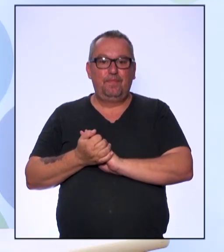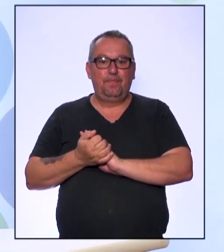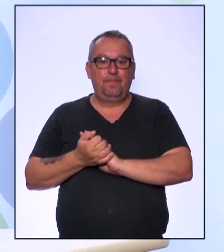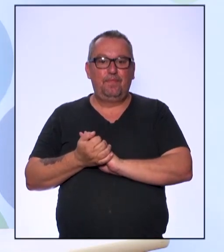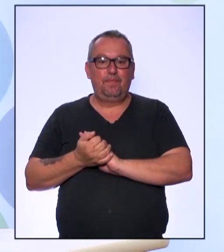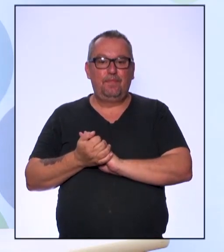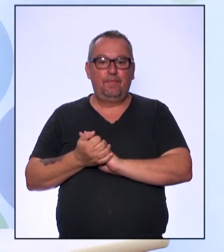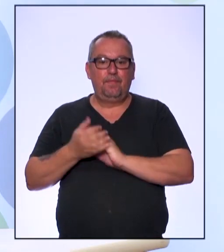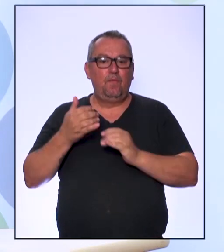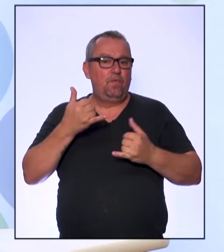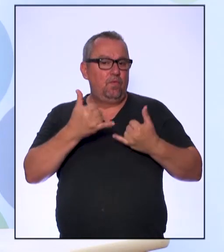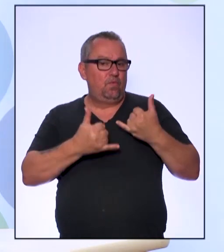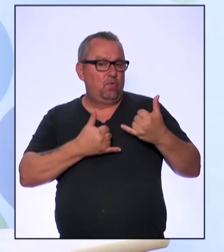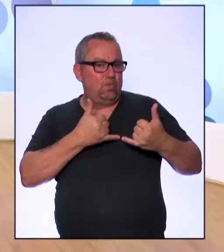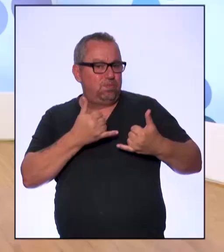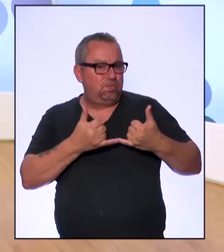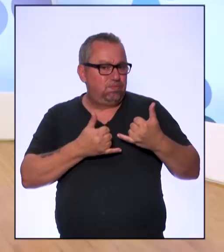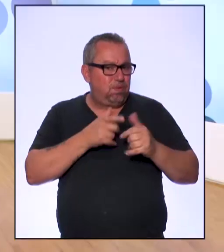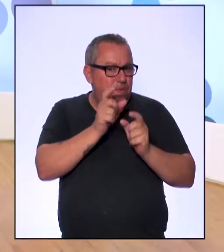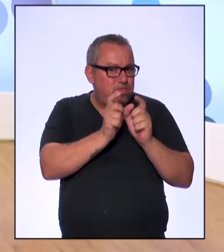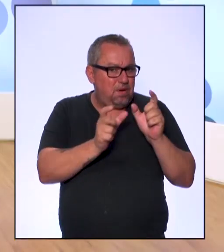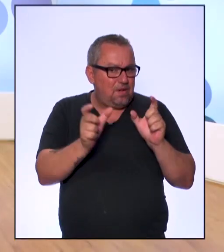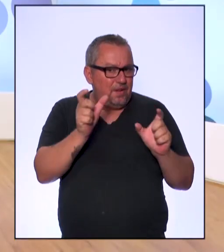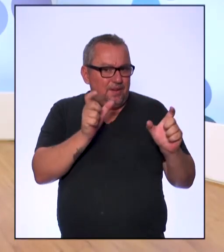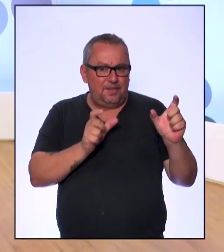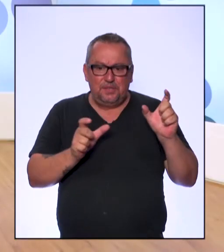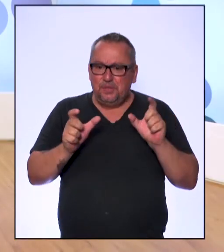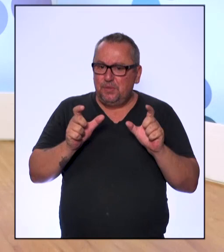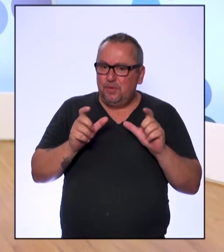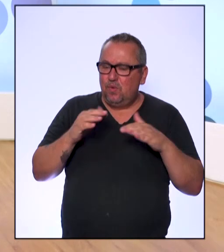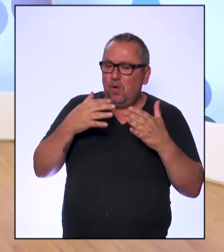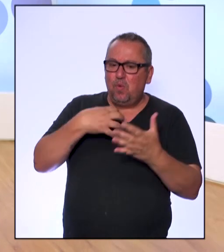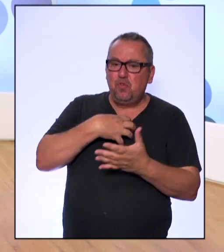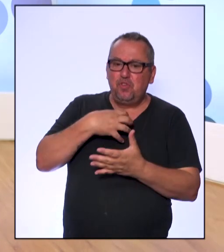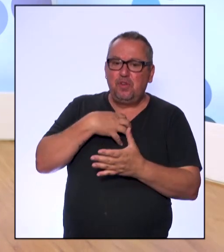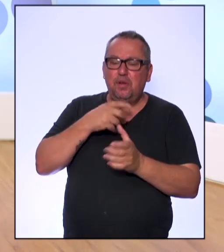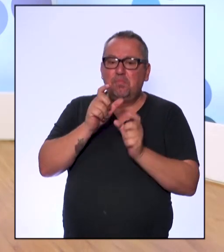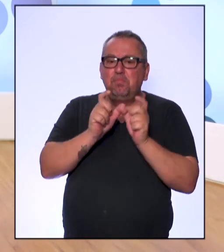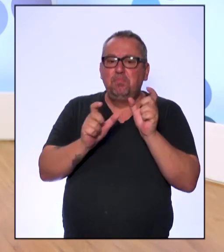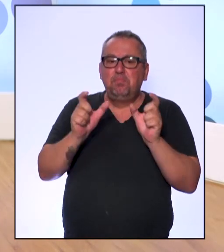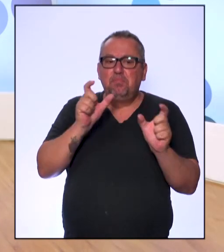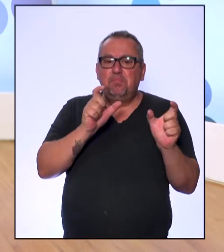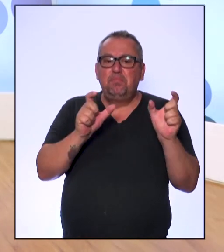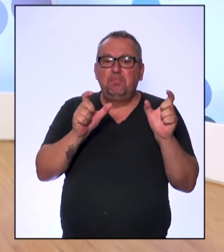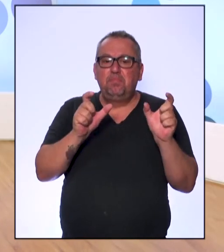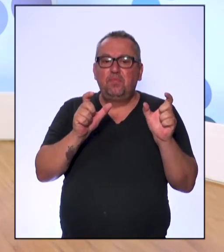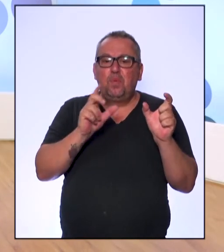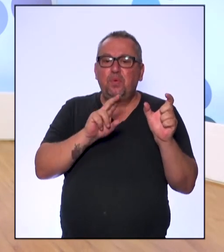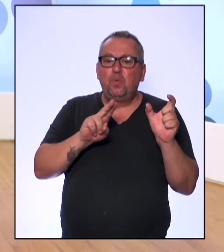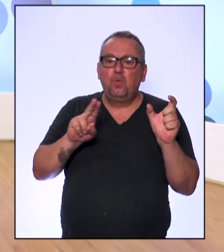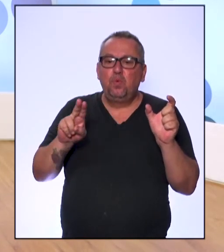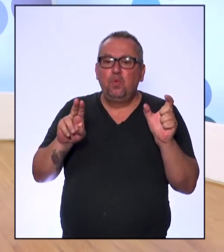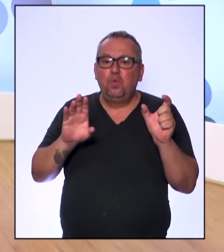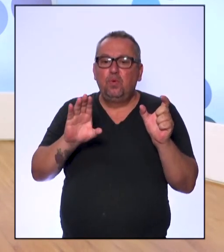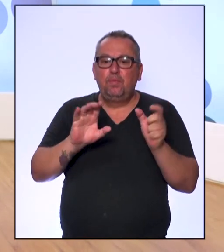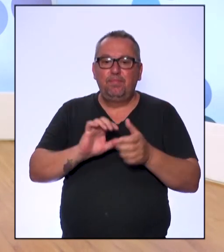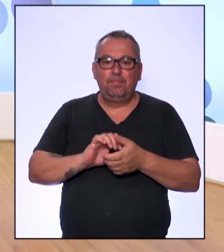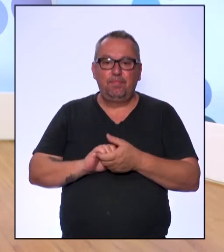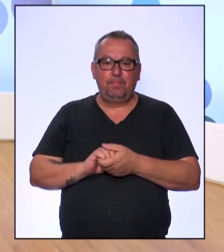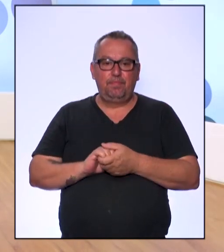Que jogo de palavras é esse, professora? Que jogo, que forma de palavra. Como que se chama isso? Vamos